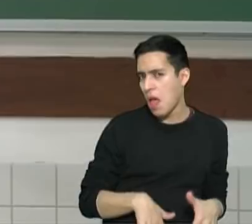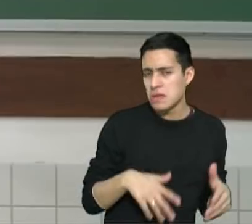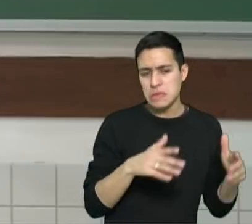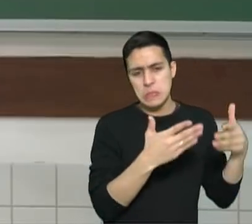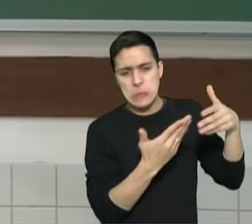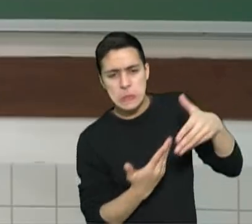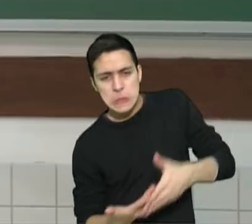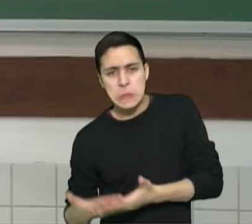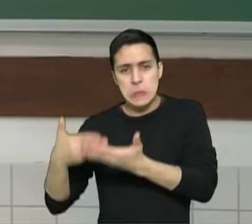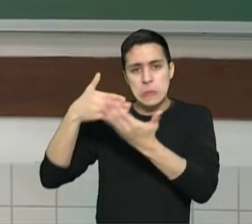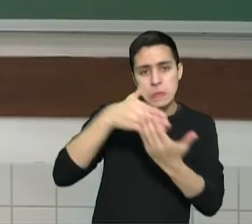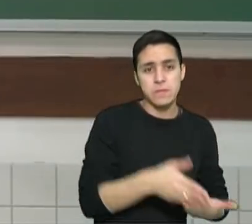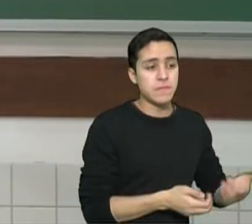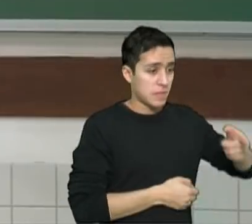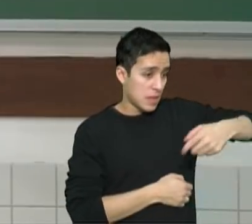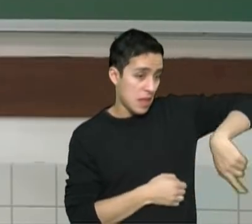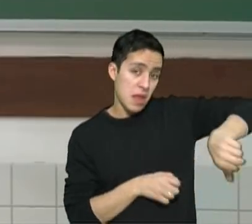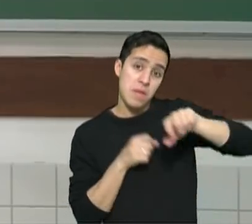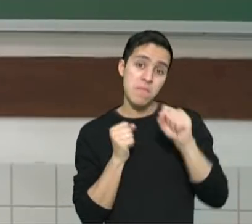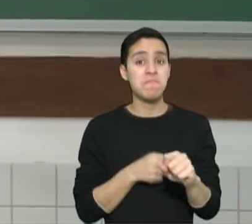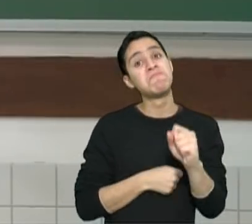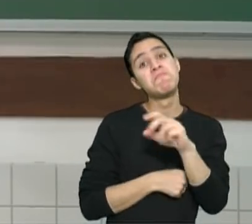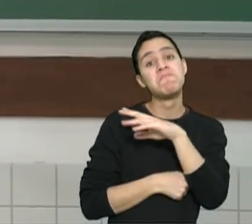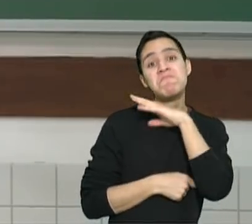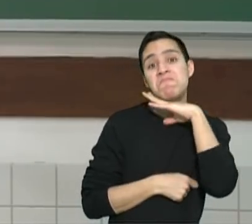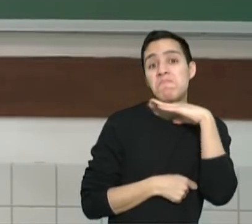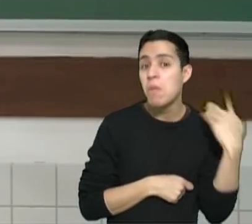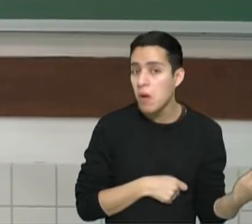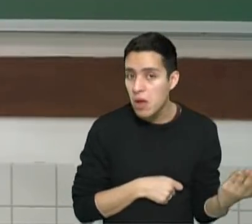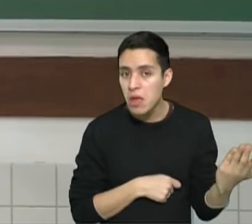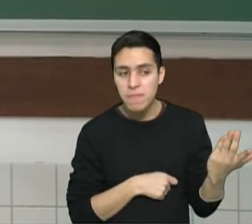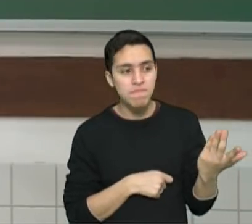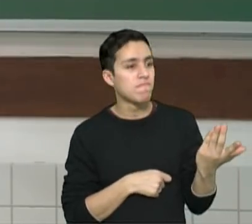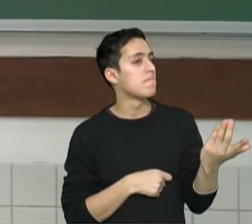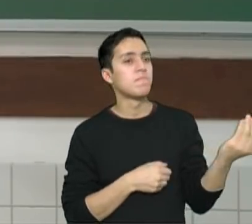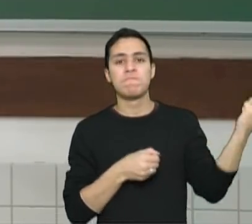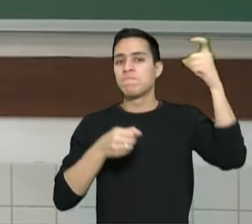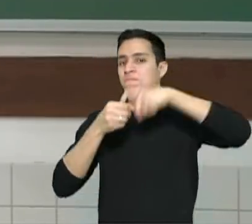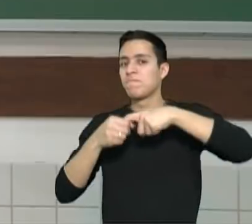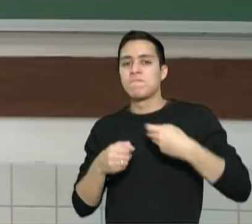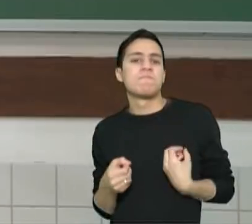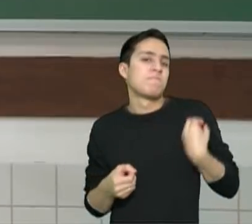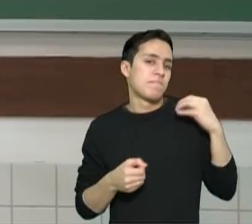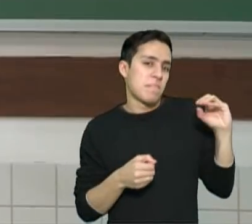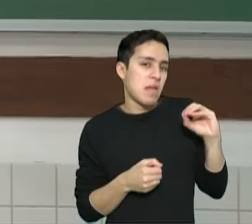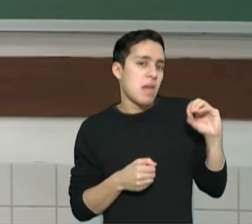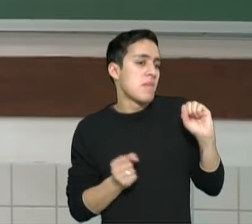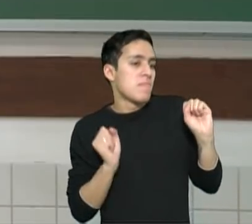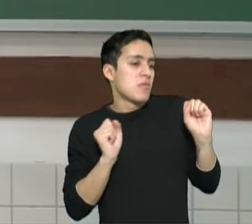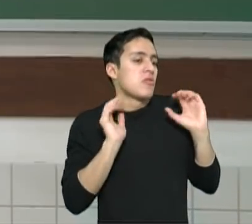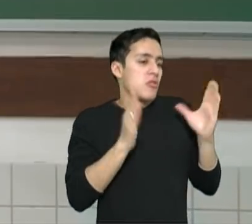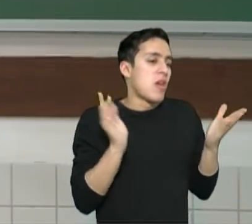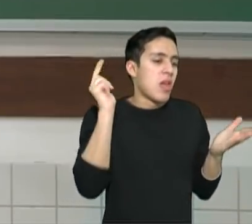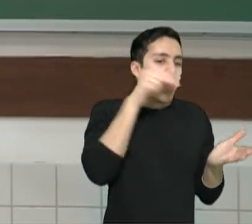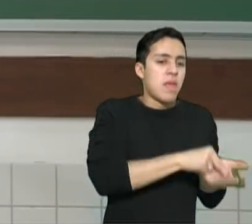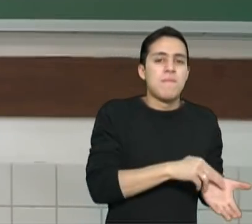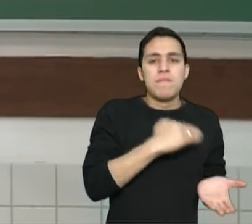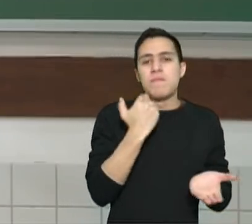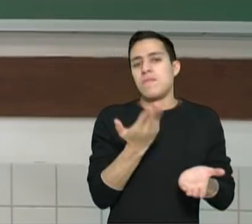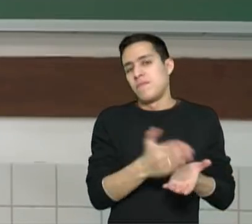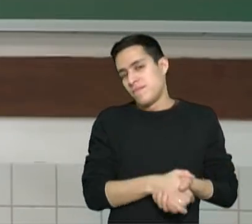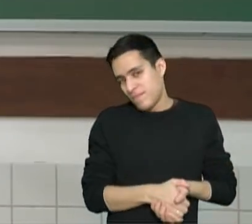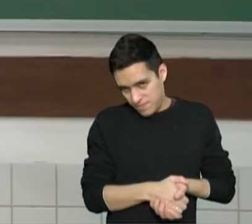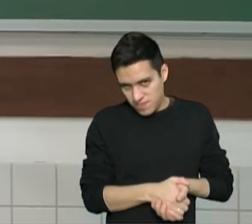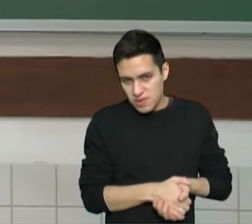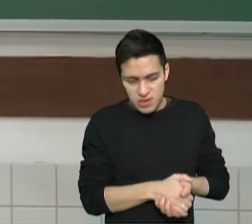enfim. E ele poderia nem sobreviver a tudo isso, né? Só a ida ele já poderia nem sobreviver e não voltar, né?